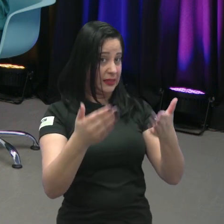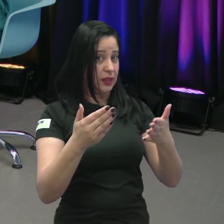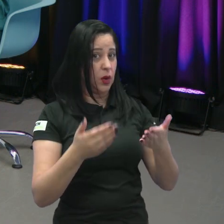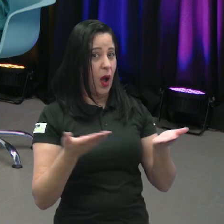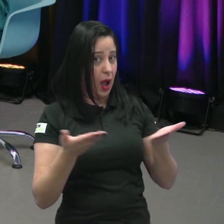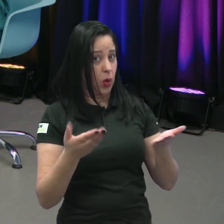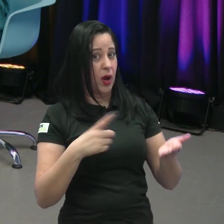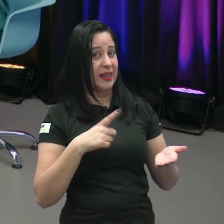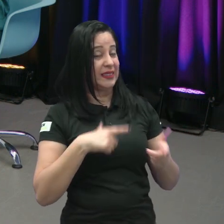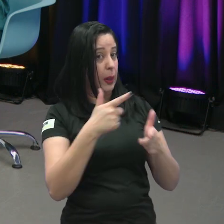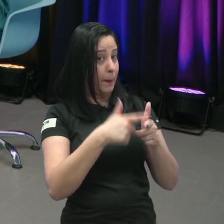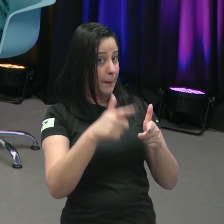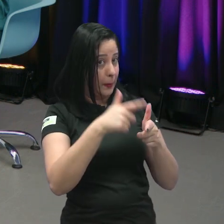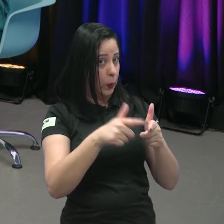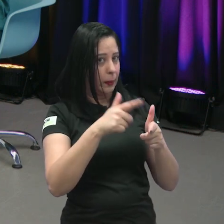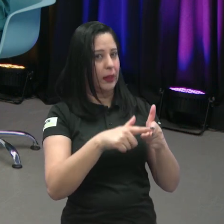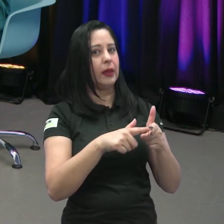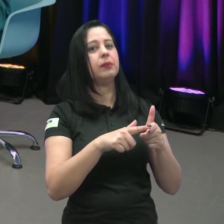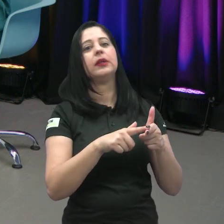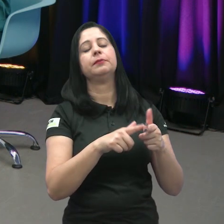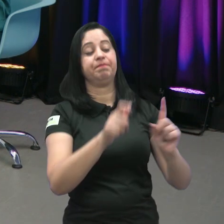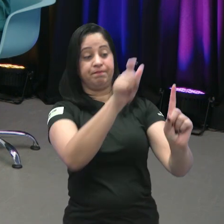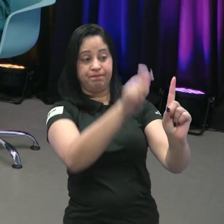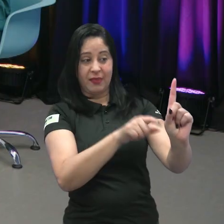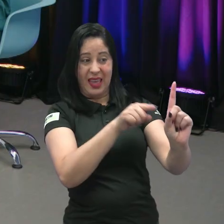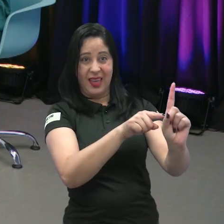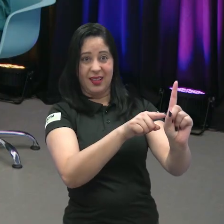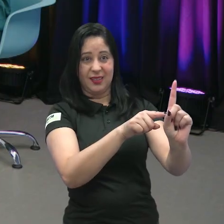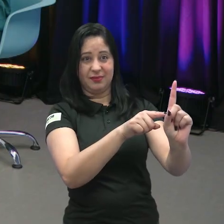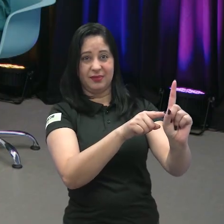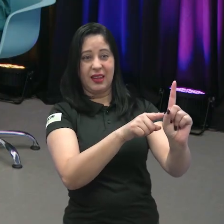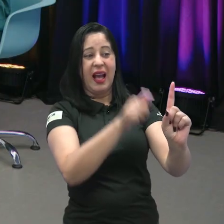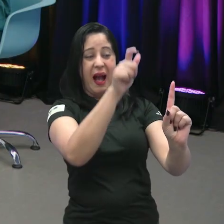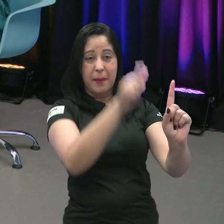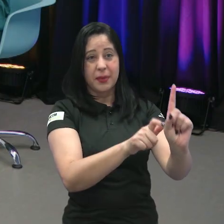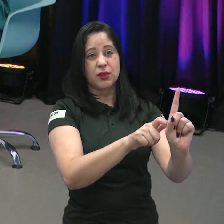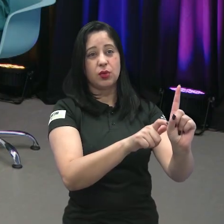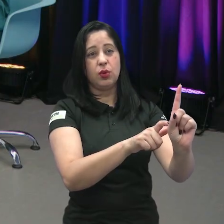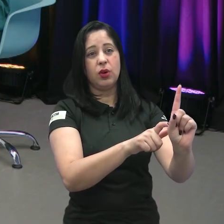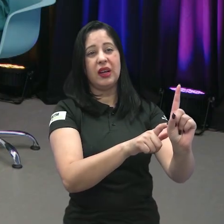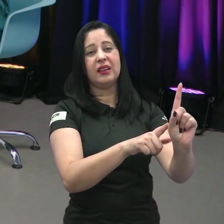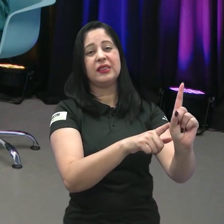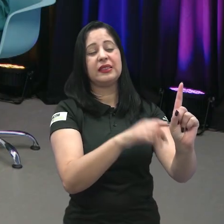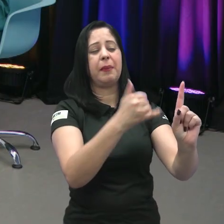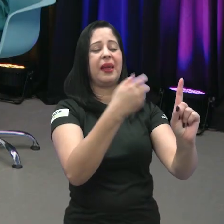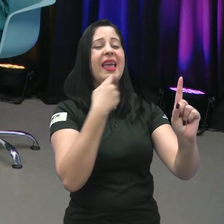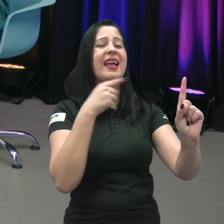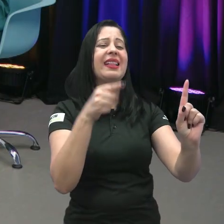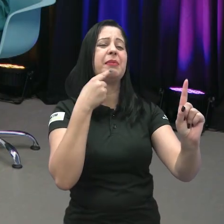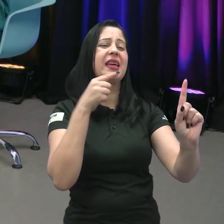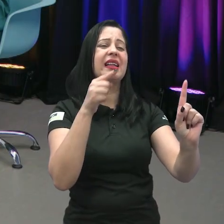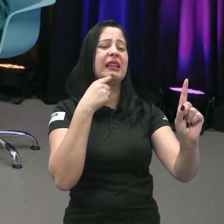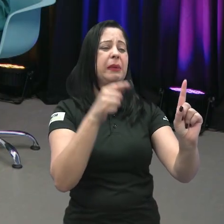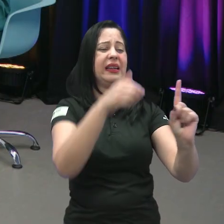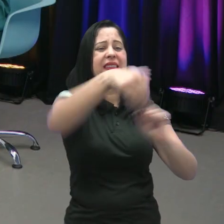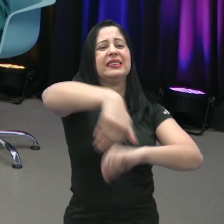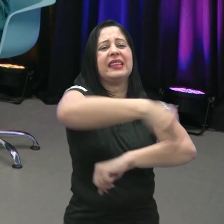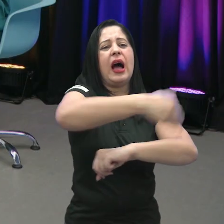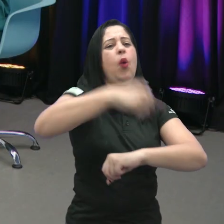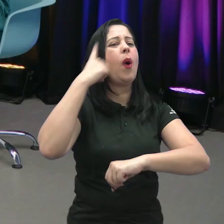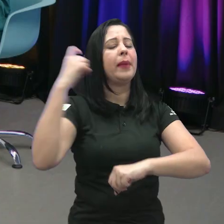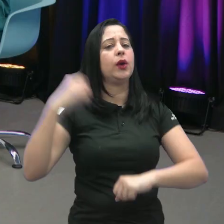para resolver, a pessoa está tendo um problema de perturbação do sossego, né? Eu falo para ela, olha, se